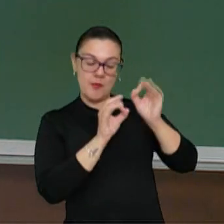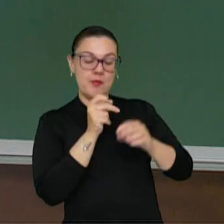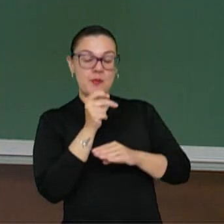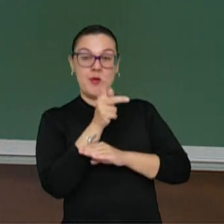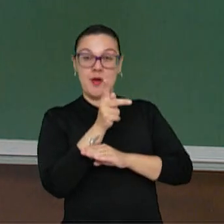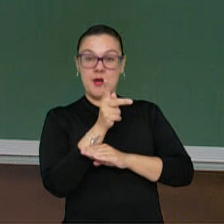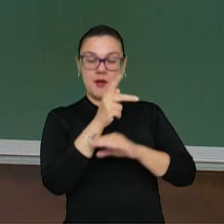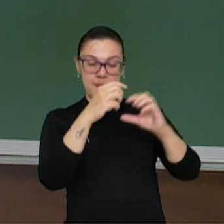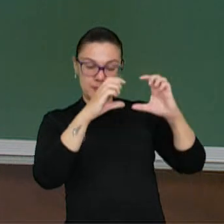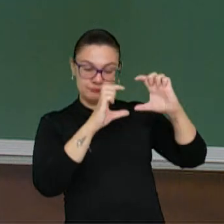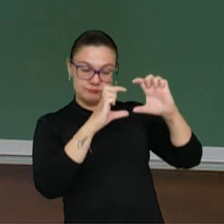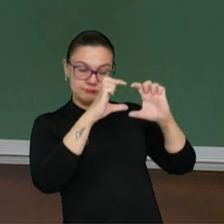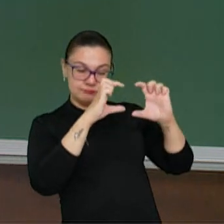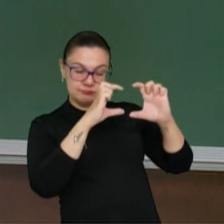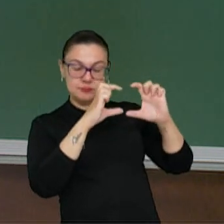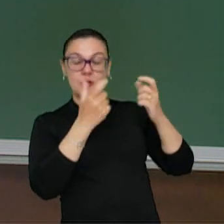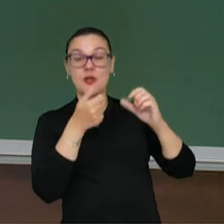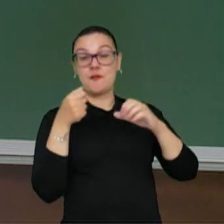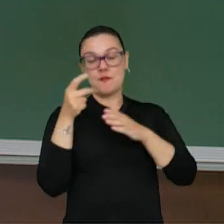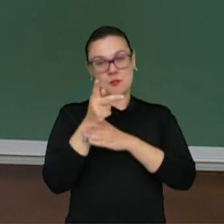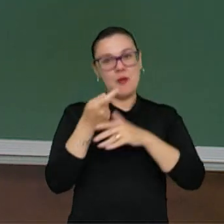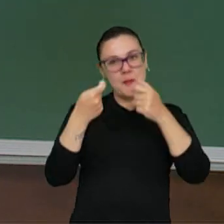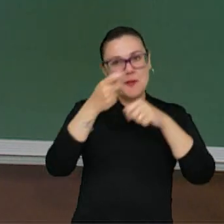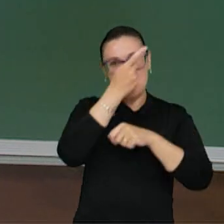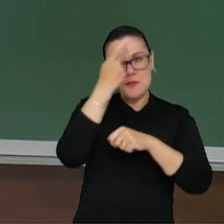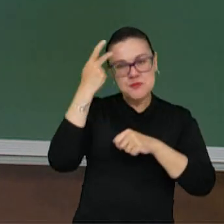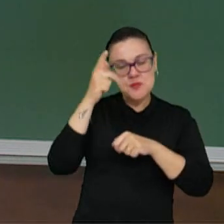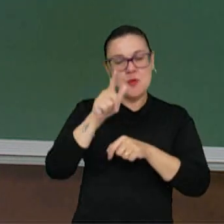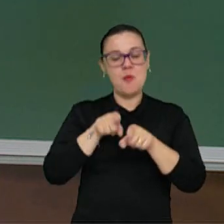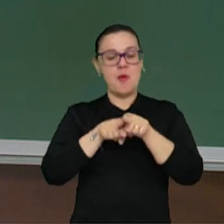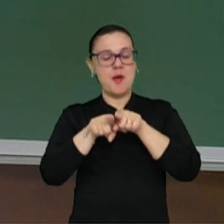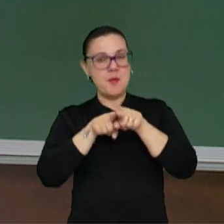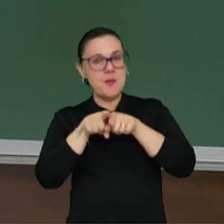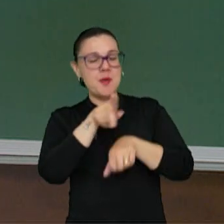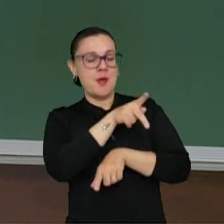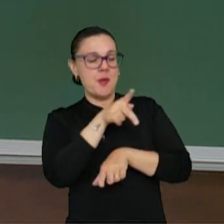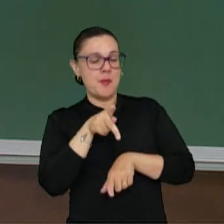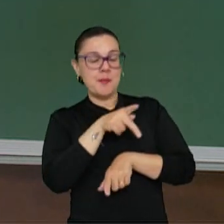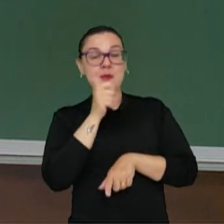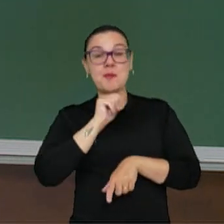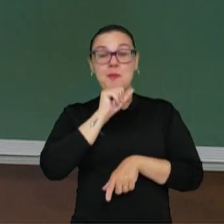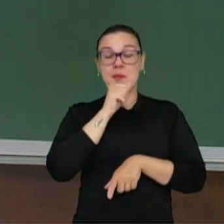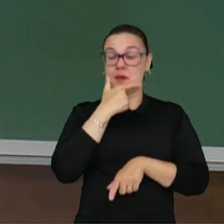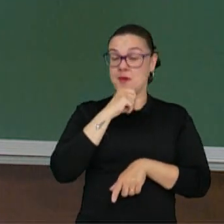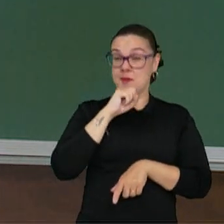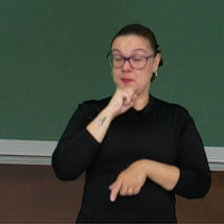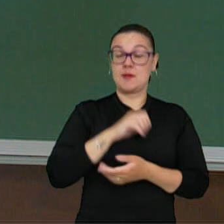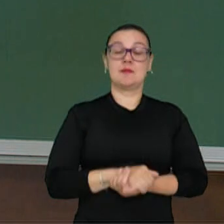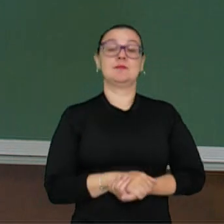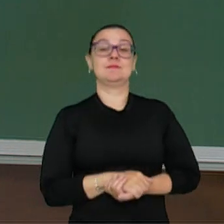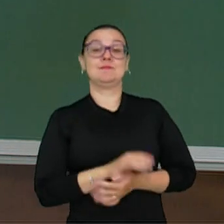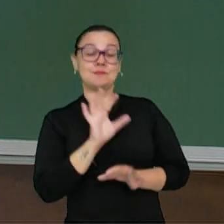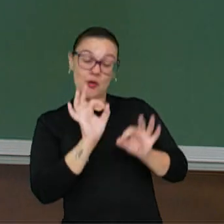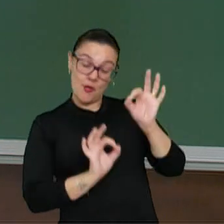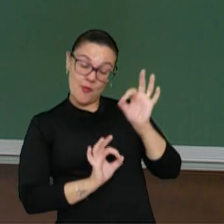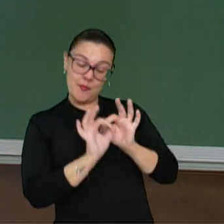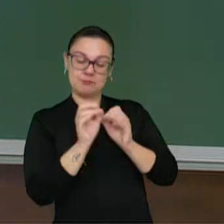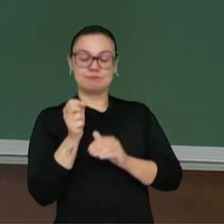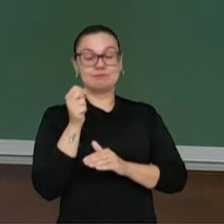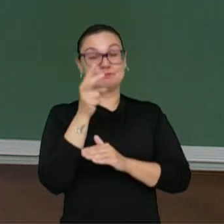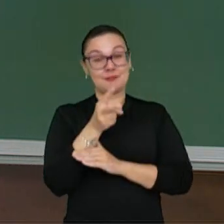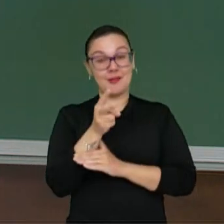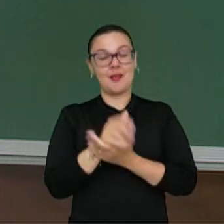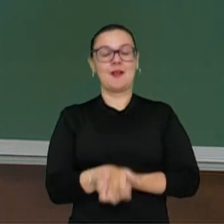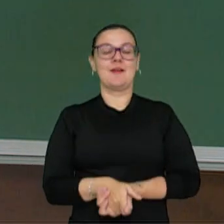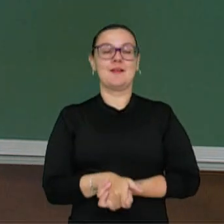e comece a filmar. Se vai precisar de ajuda de alguém, de um irmão, de um primo, da mãe, do pai, ajeita lá a câmera, ajeita